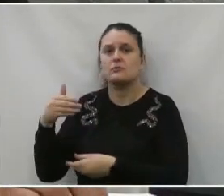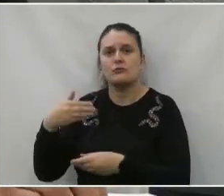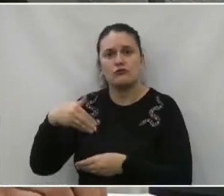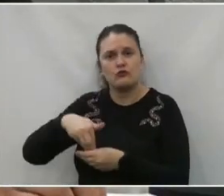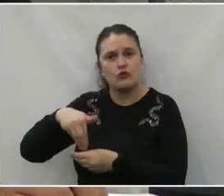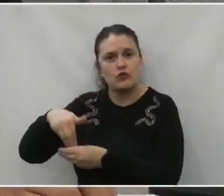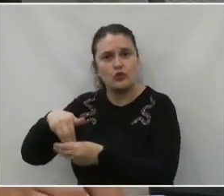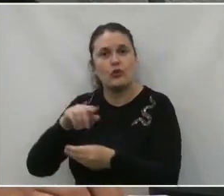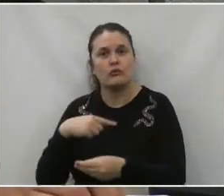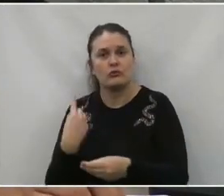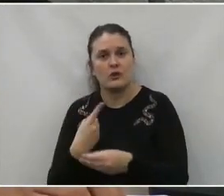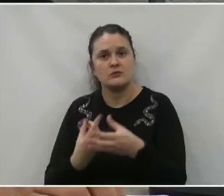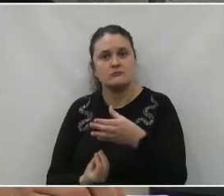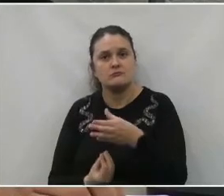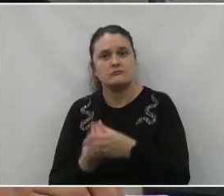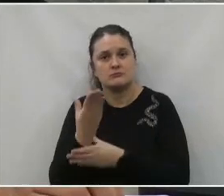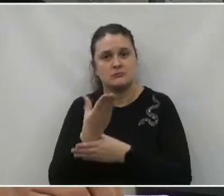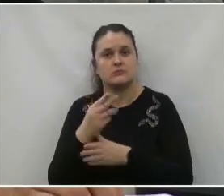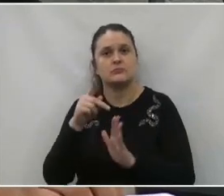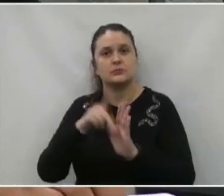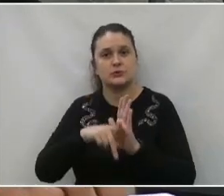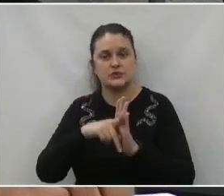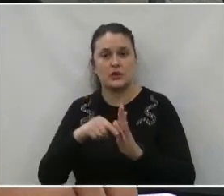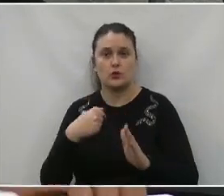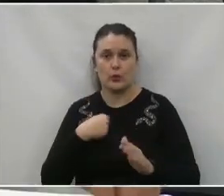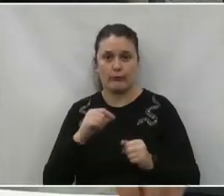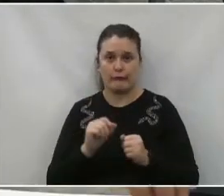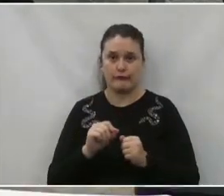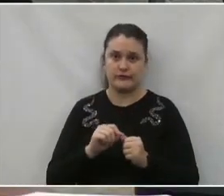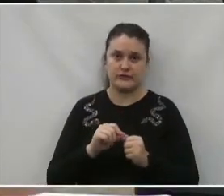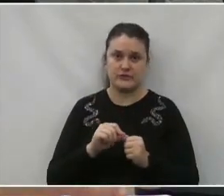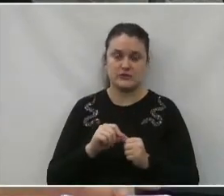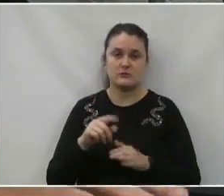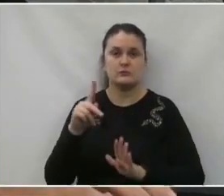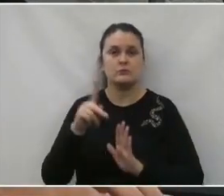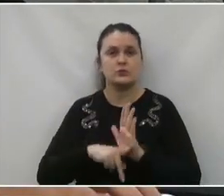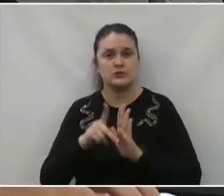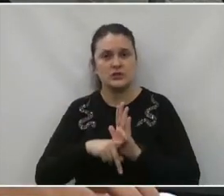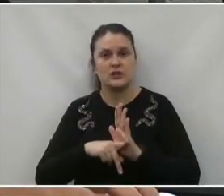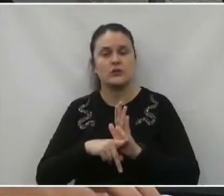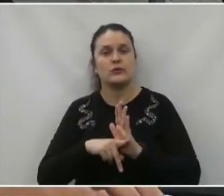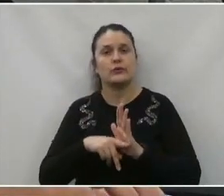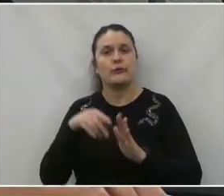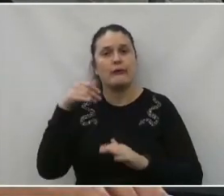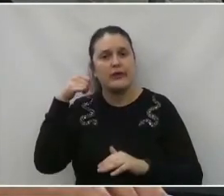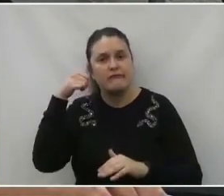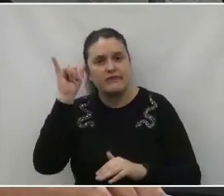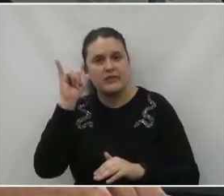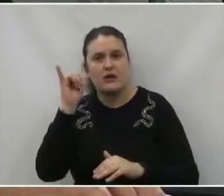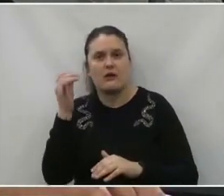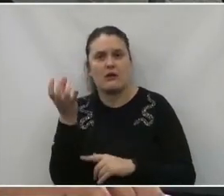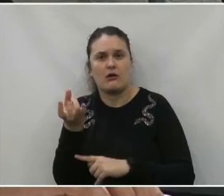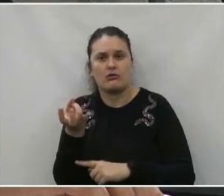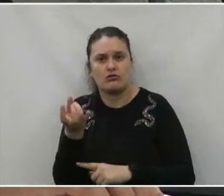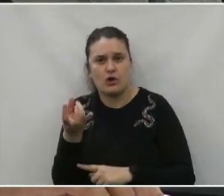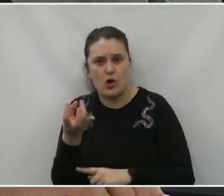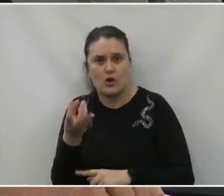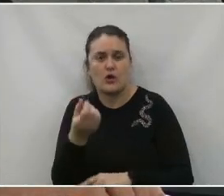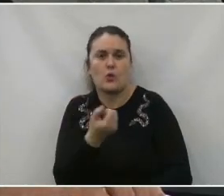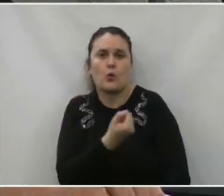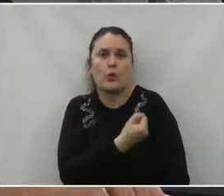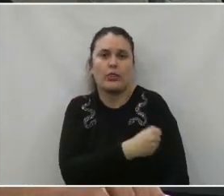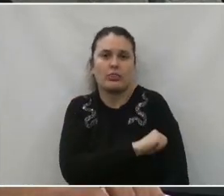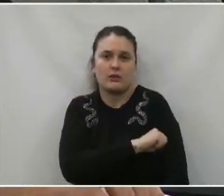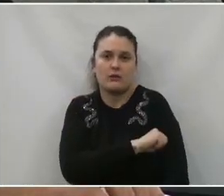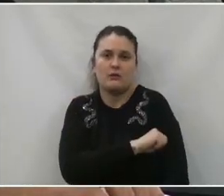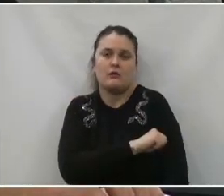que nós criamos, através de um projeto de minha autoria, o Programa de Prevenção às Drogas a nível de 8º